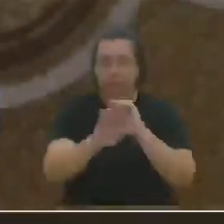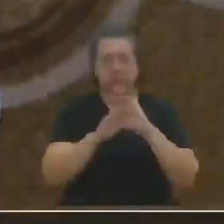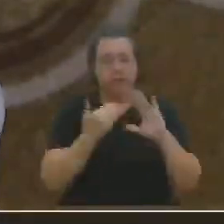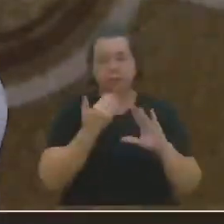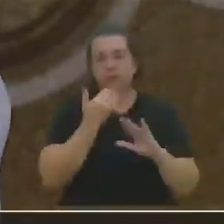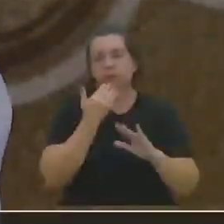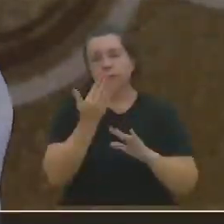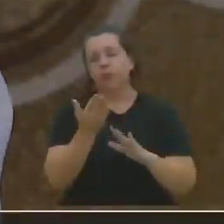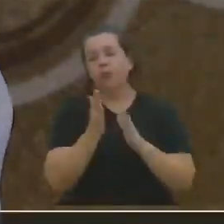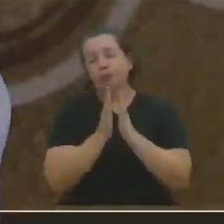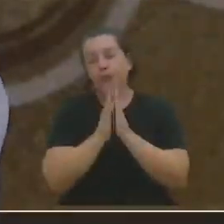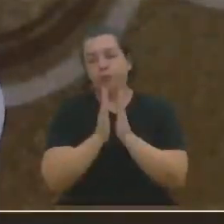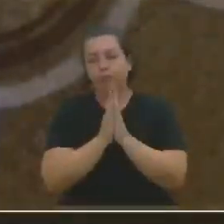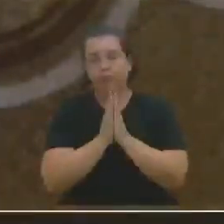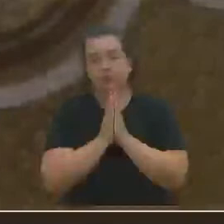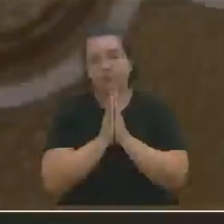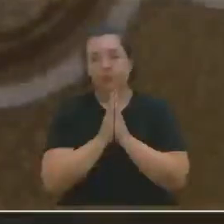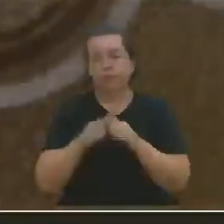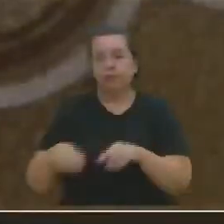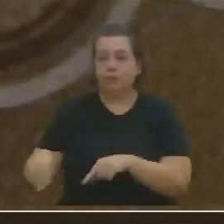o seu pedido,